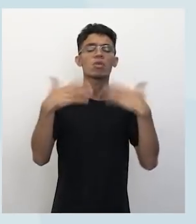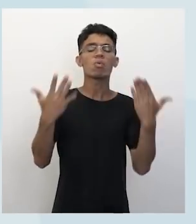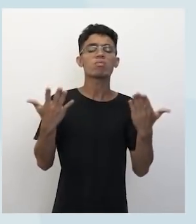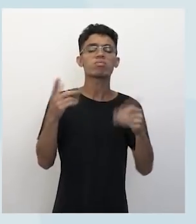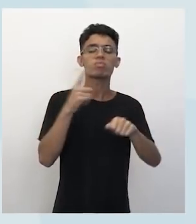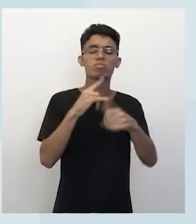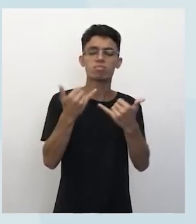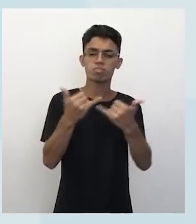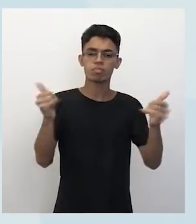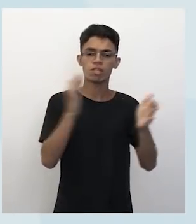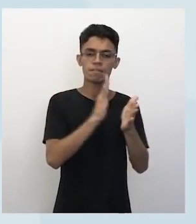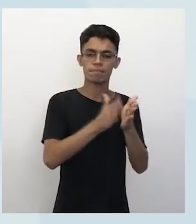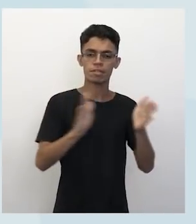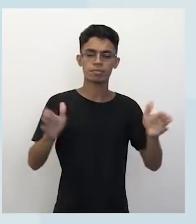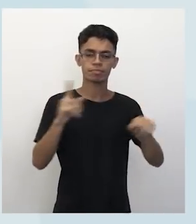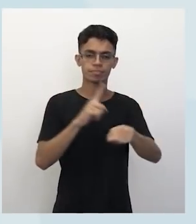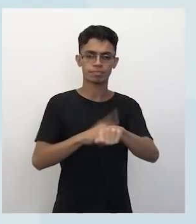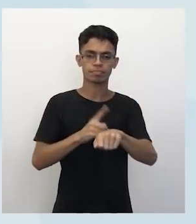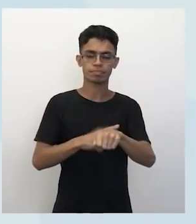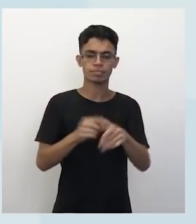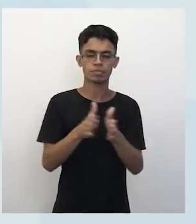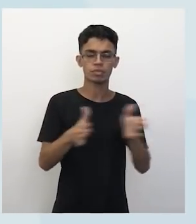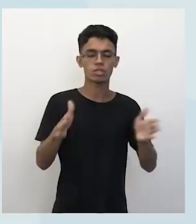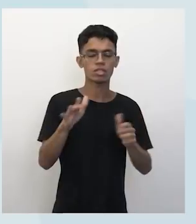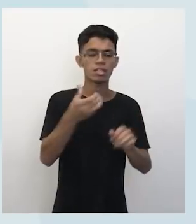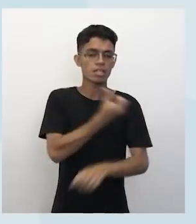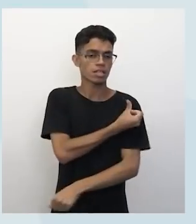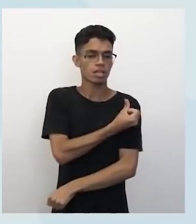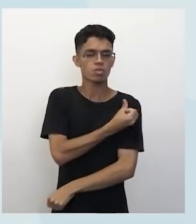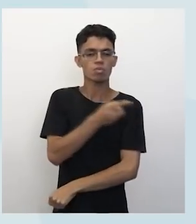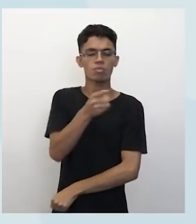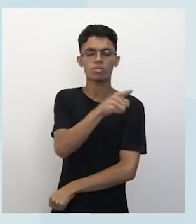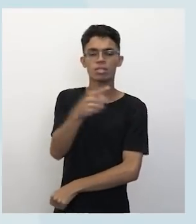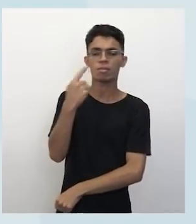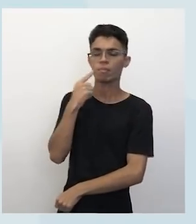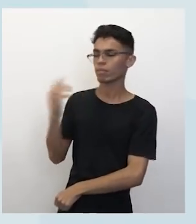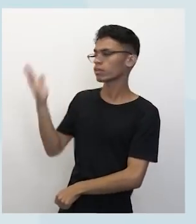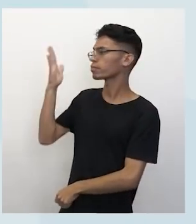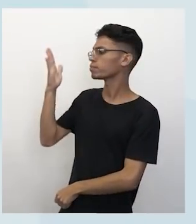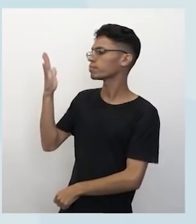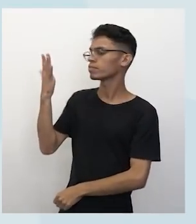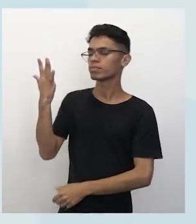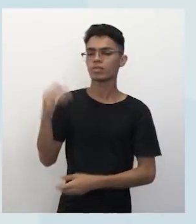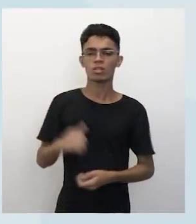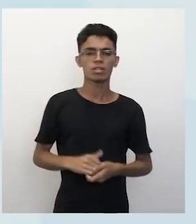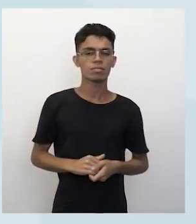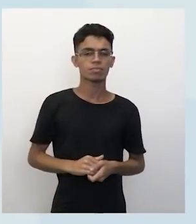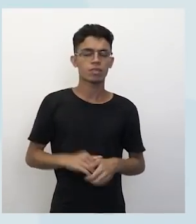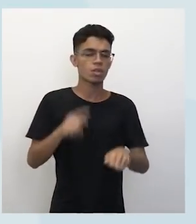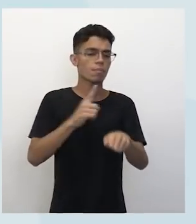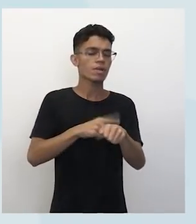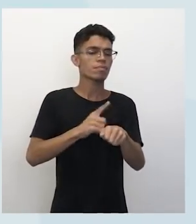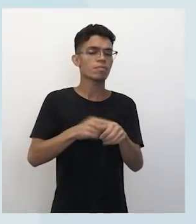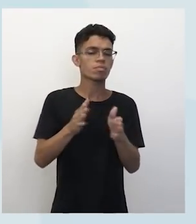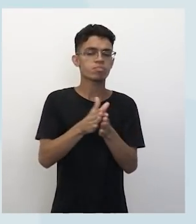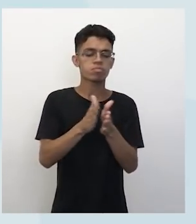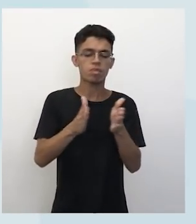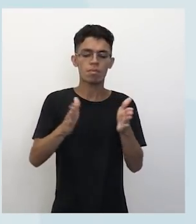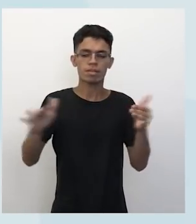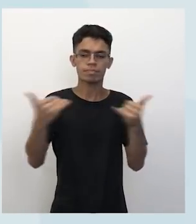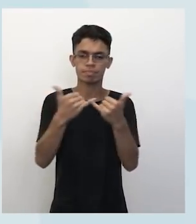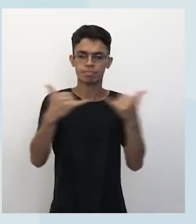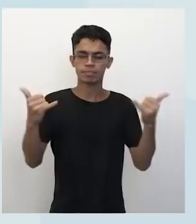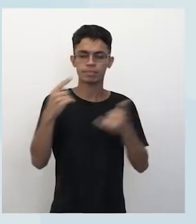de marcação de tempo? E aí, sexto ano, olhando assim, que tipo de marcação de tempo esse